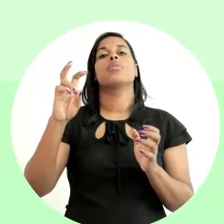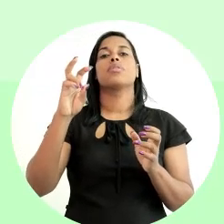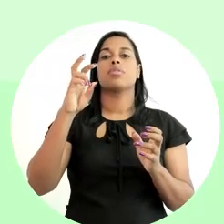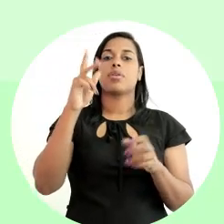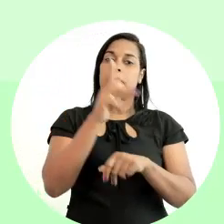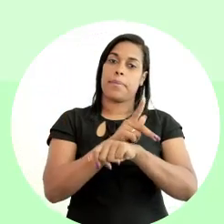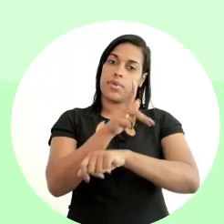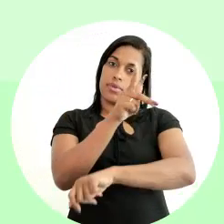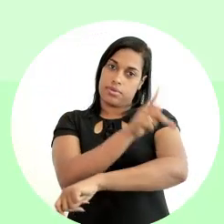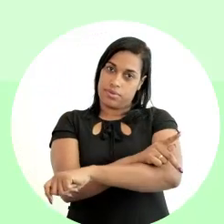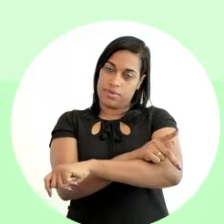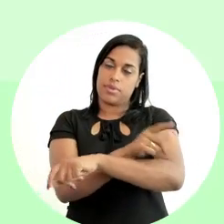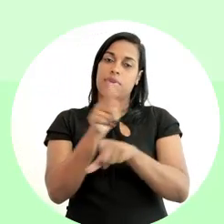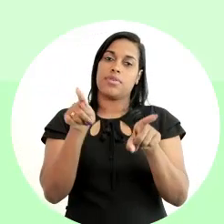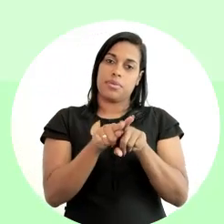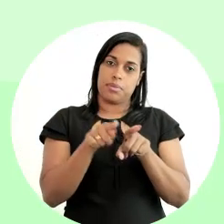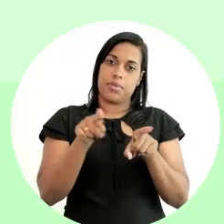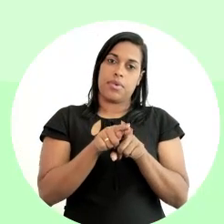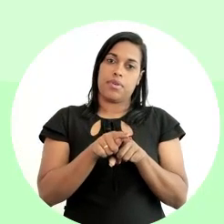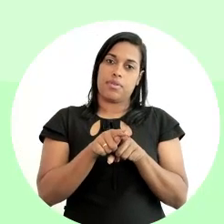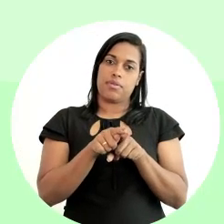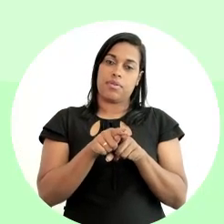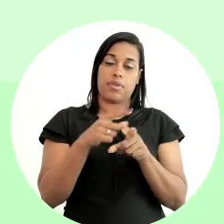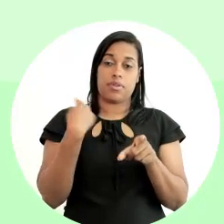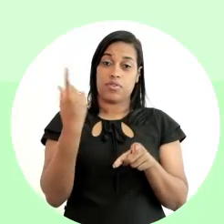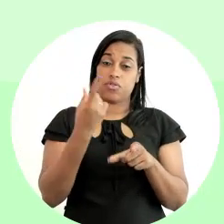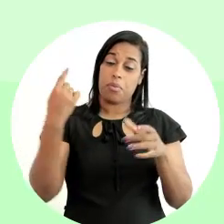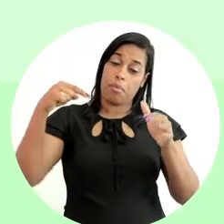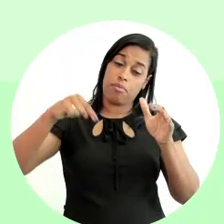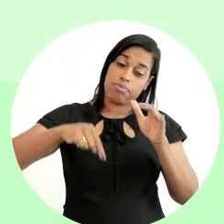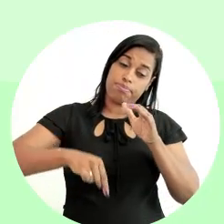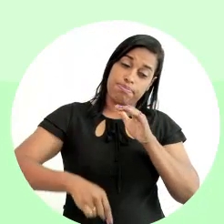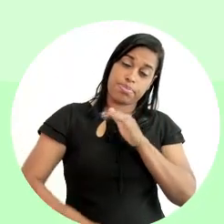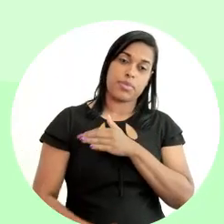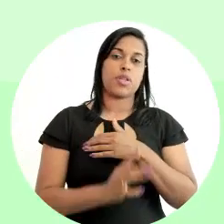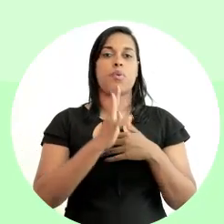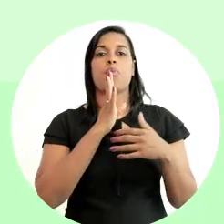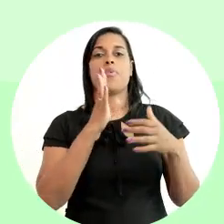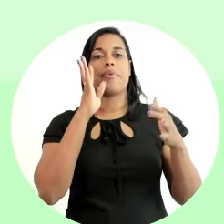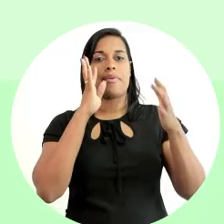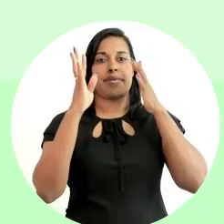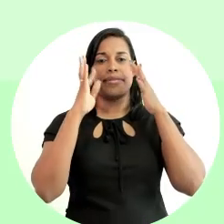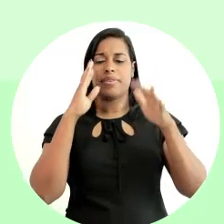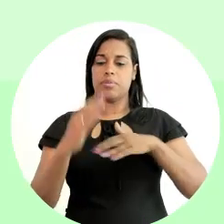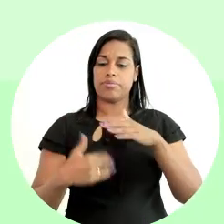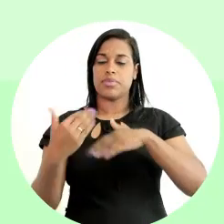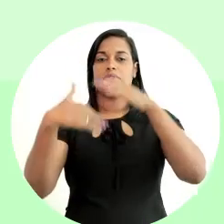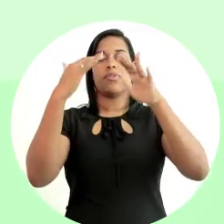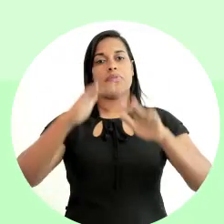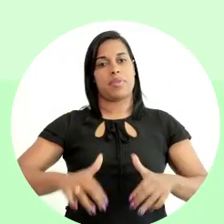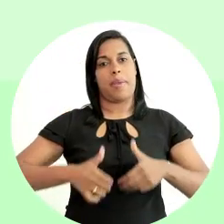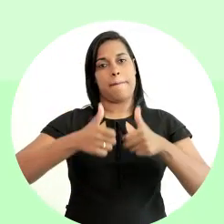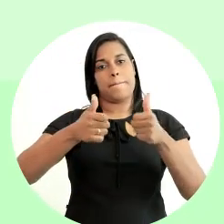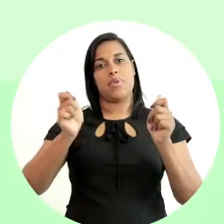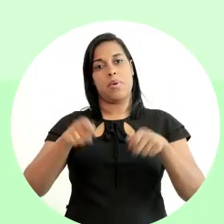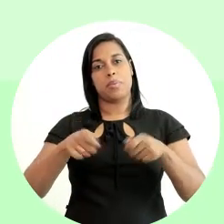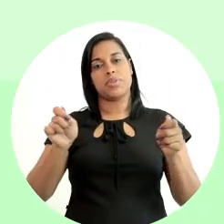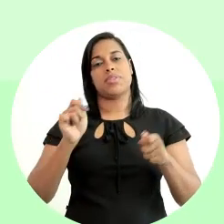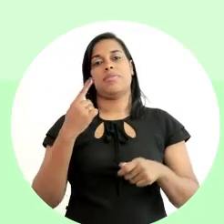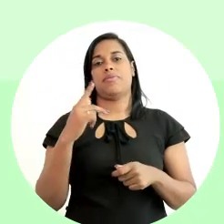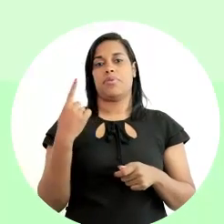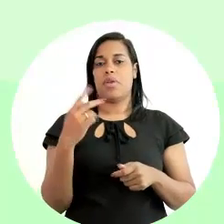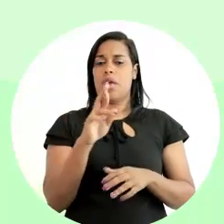de elementos pedagógicos. Então, que a gente possa se aprofundar e conhecer um pouco mais para desenvolver da melhor forma